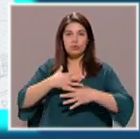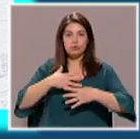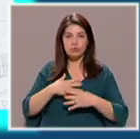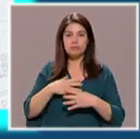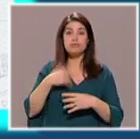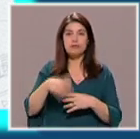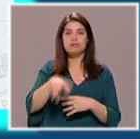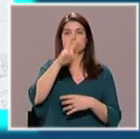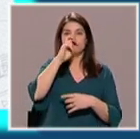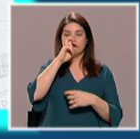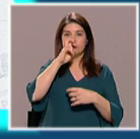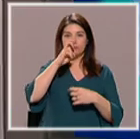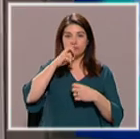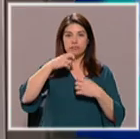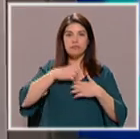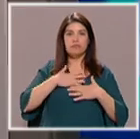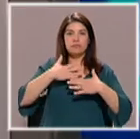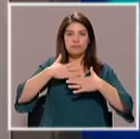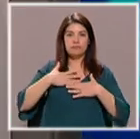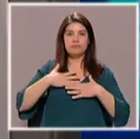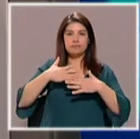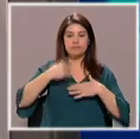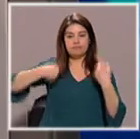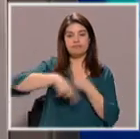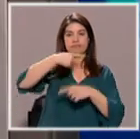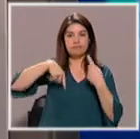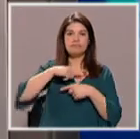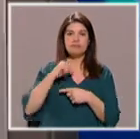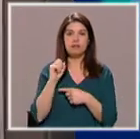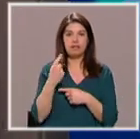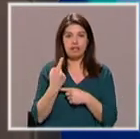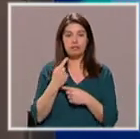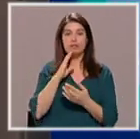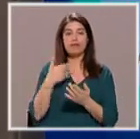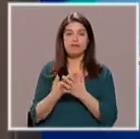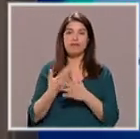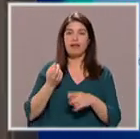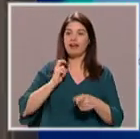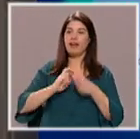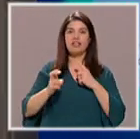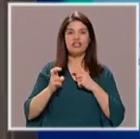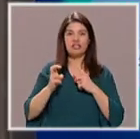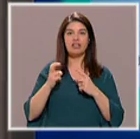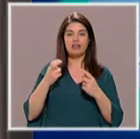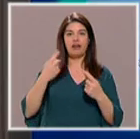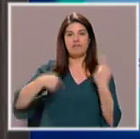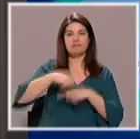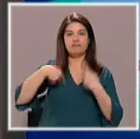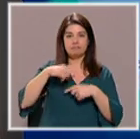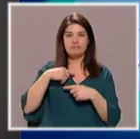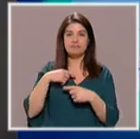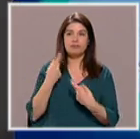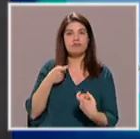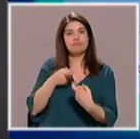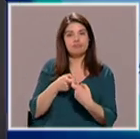e nutrientes muito mais rapidamente e, dessa forma, produzirem energia metabólica essencial para a resposta do stress.